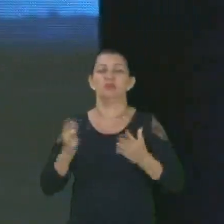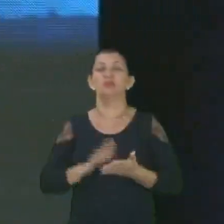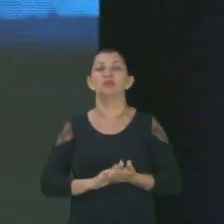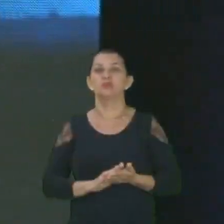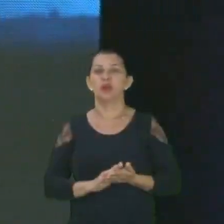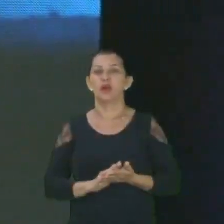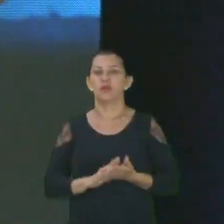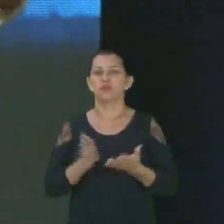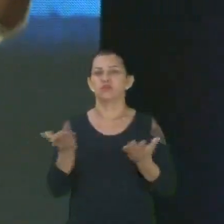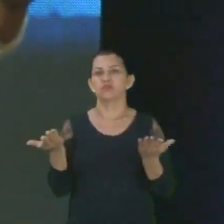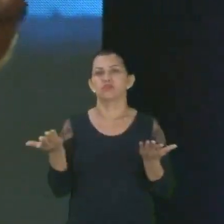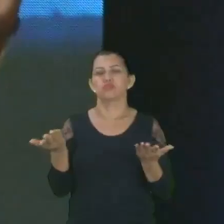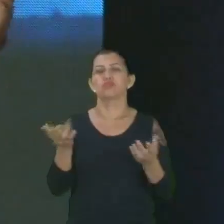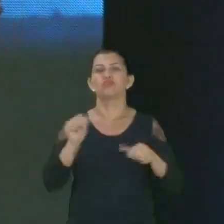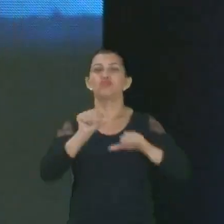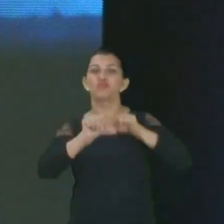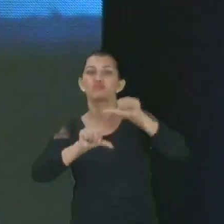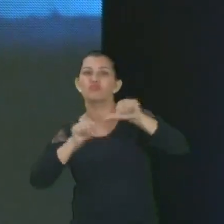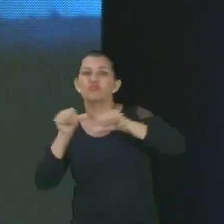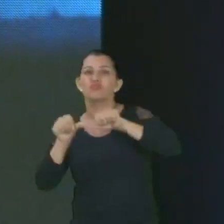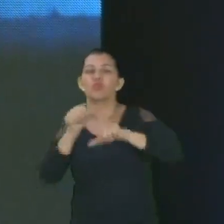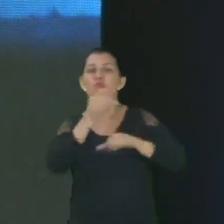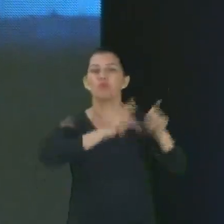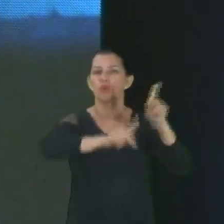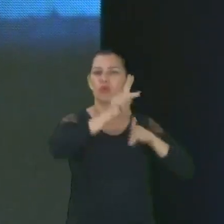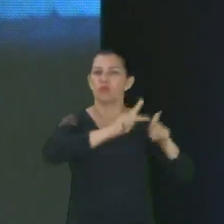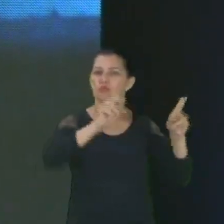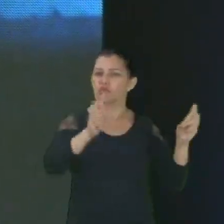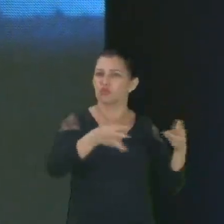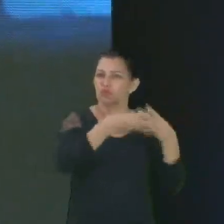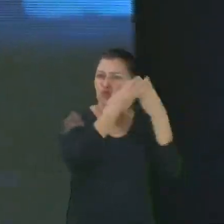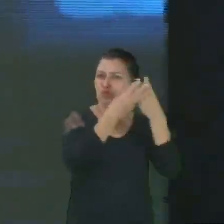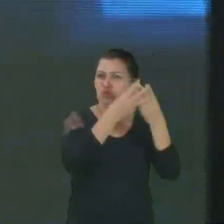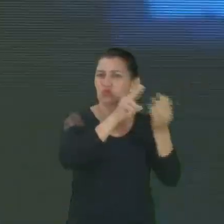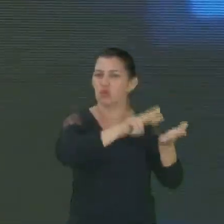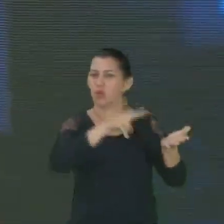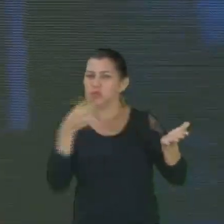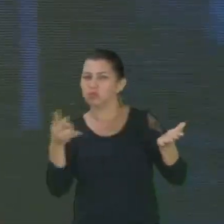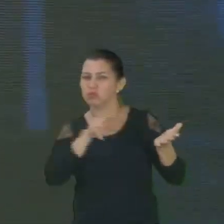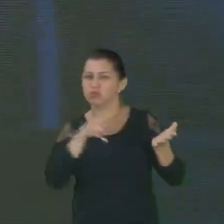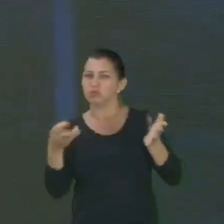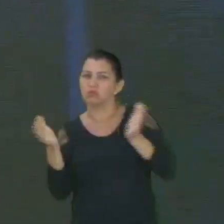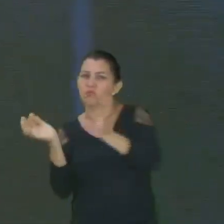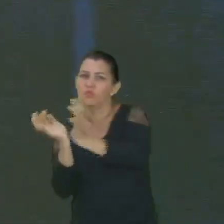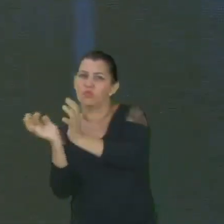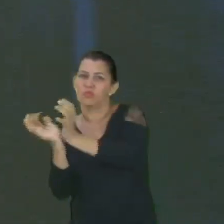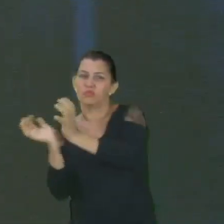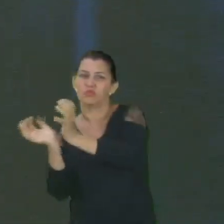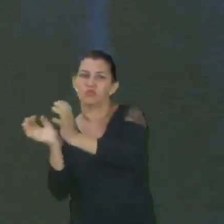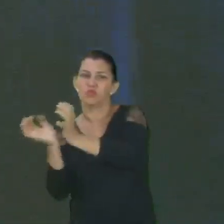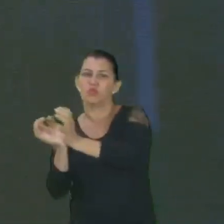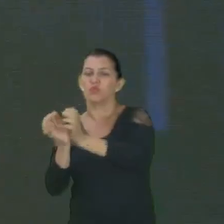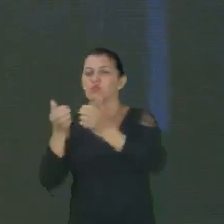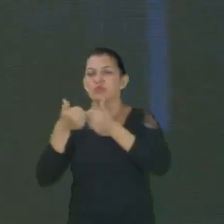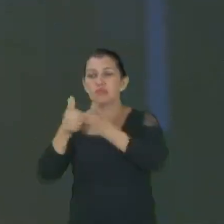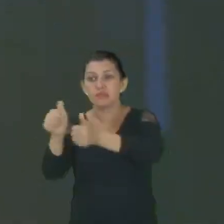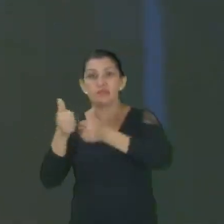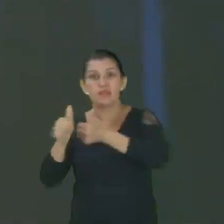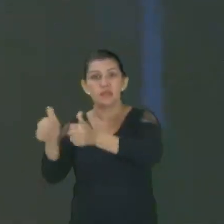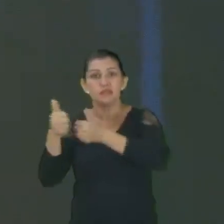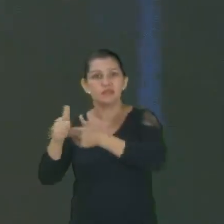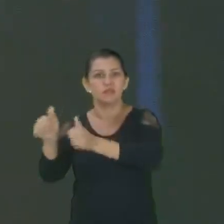converteu essencialmente os judeus, aqueles que eram originários do povo da